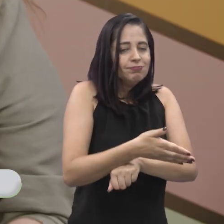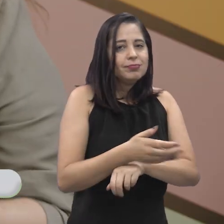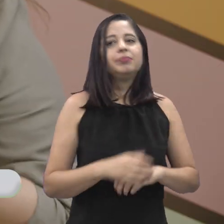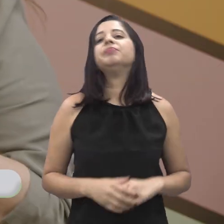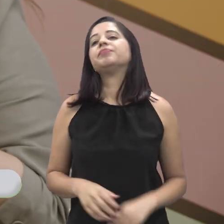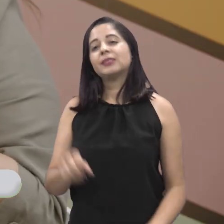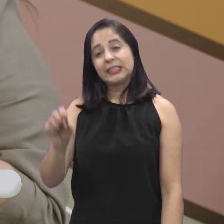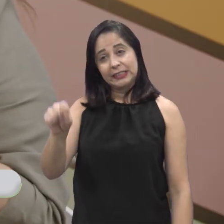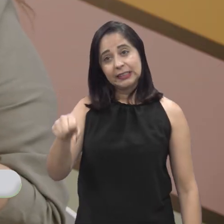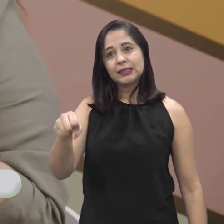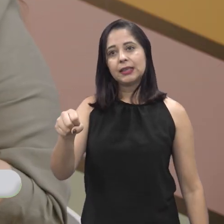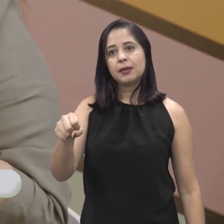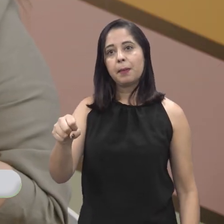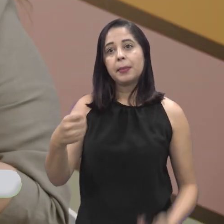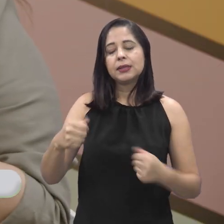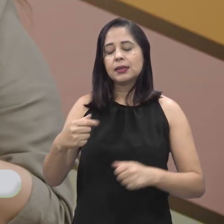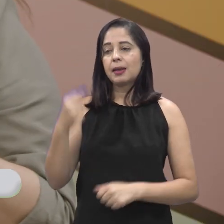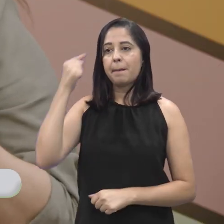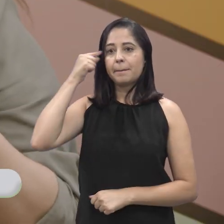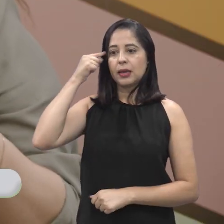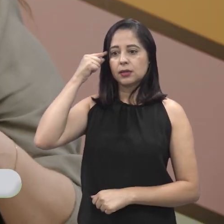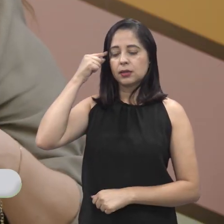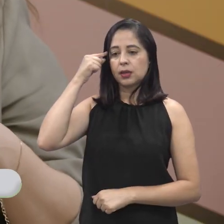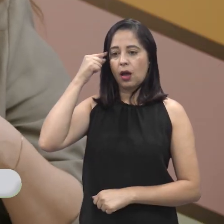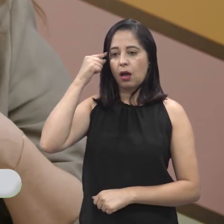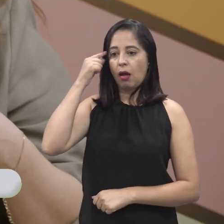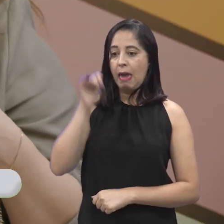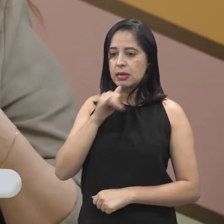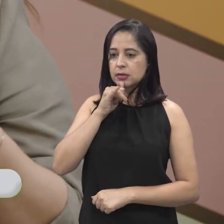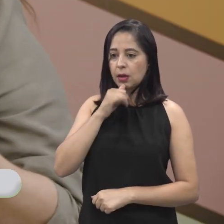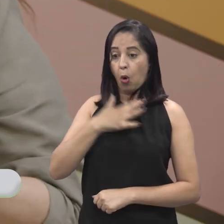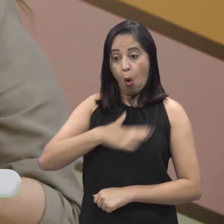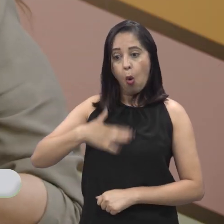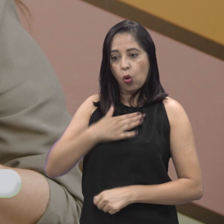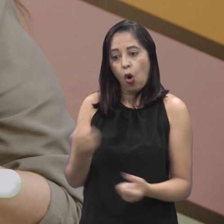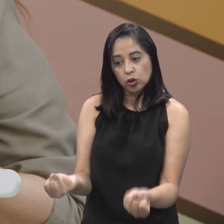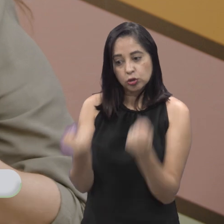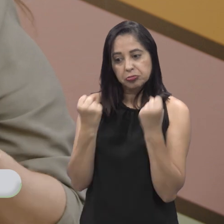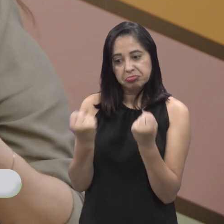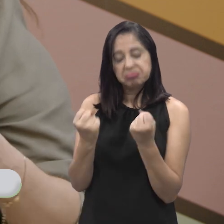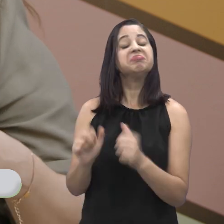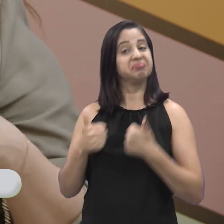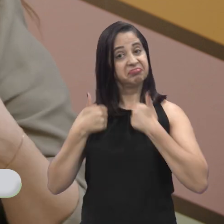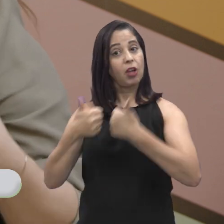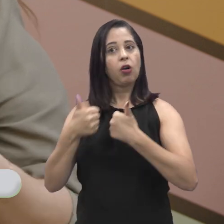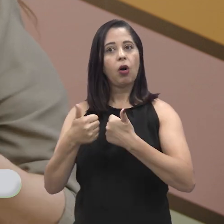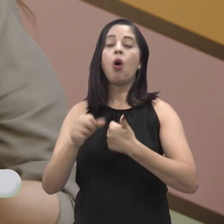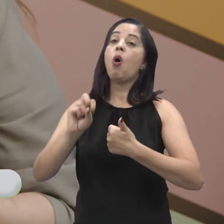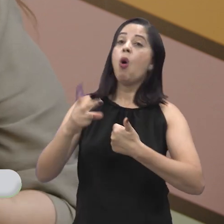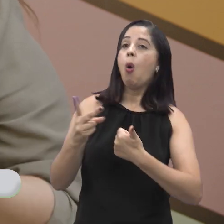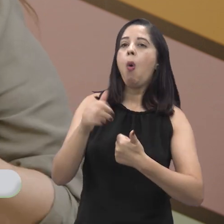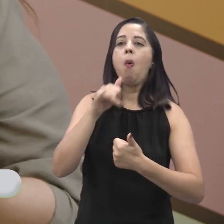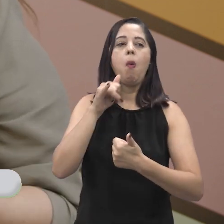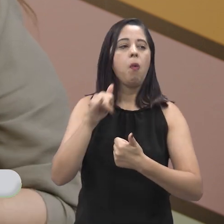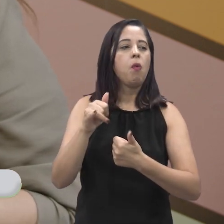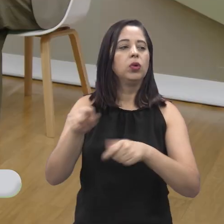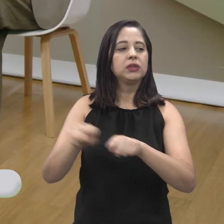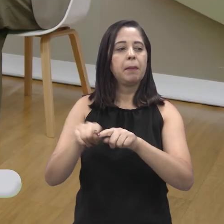voltado para aquilo que para mim faz sentido, né? Então, o exercício físico, talvez uma atividade artística, tudo vai trazer